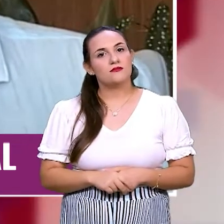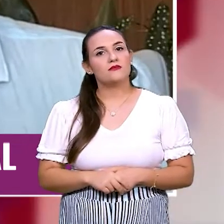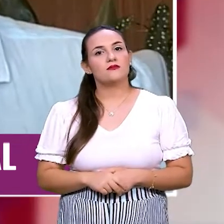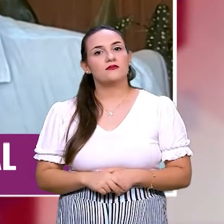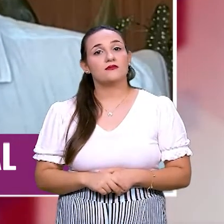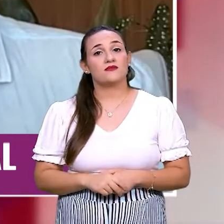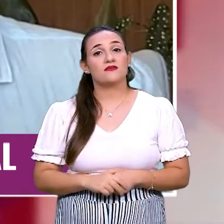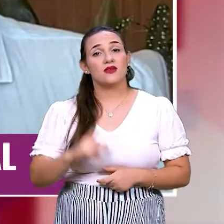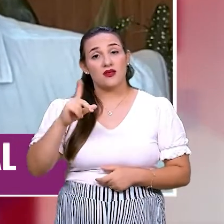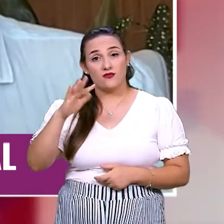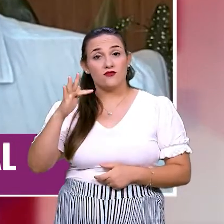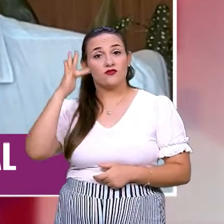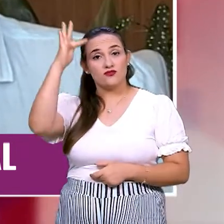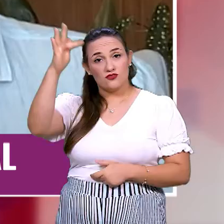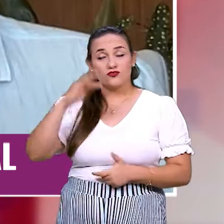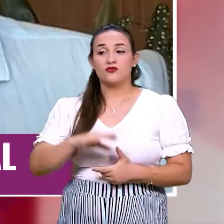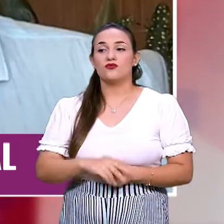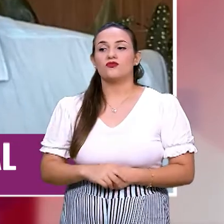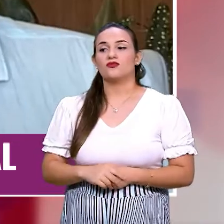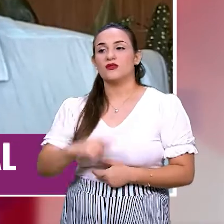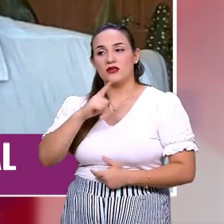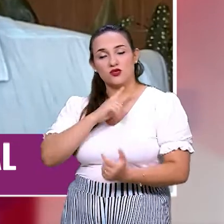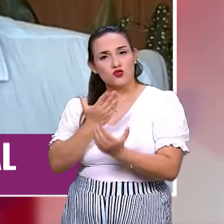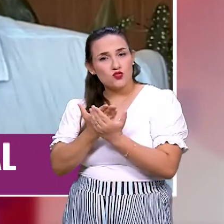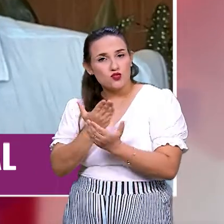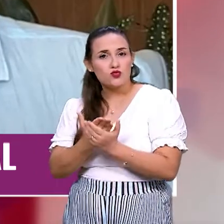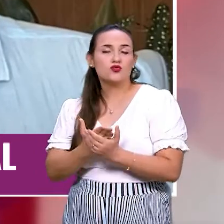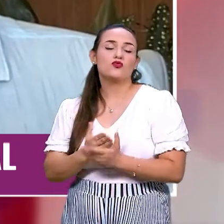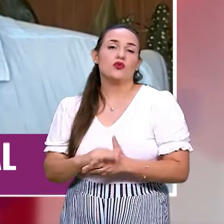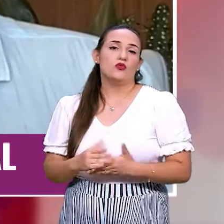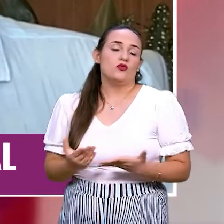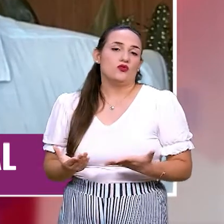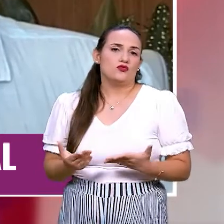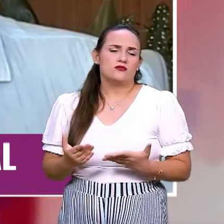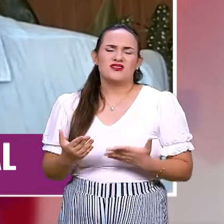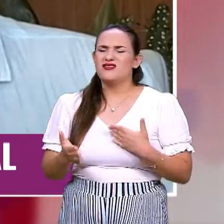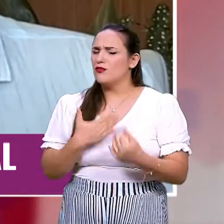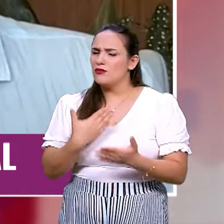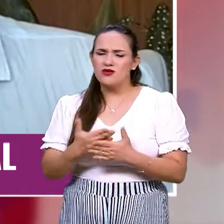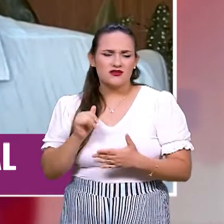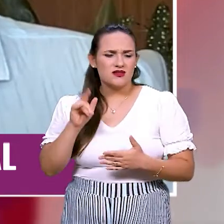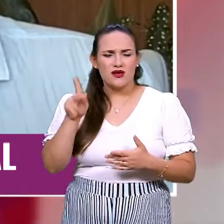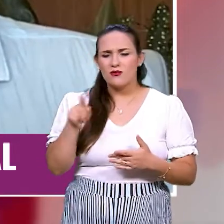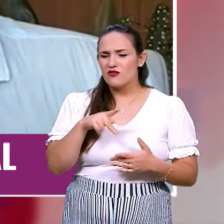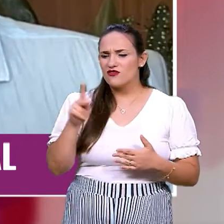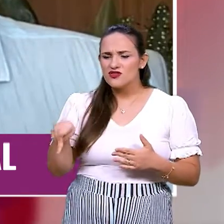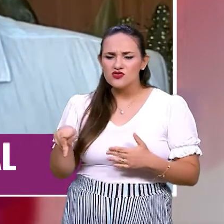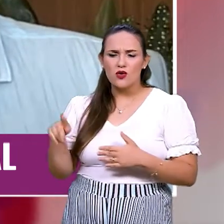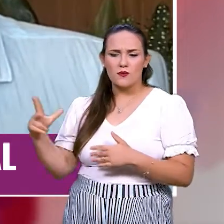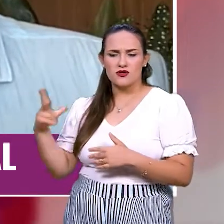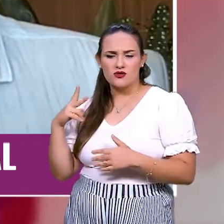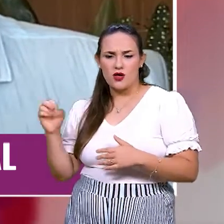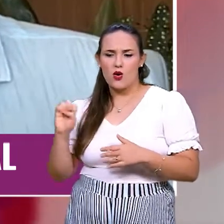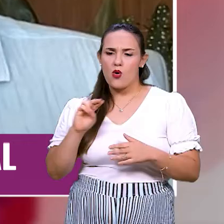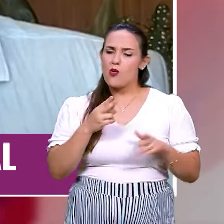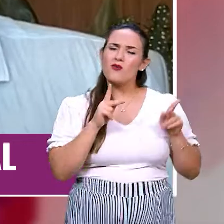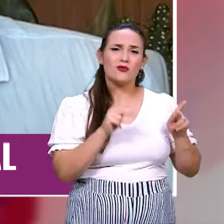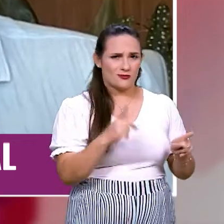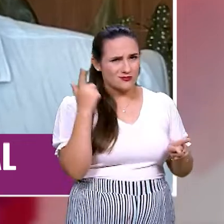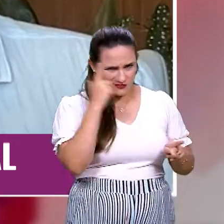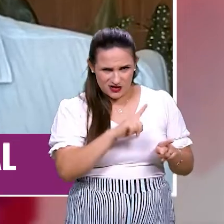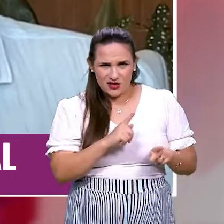exemplo, a gente pode esperar que no futuro, que a partir desse estudo, os professores, independente deles serem de escolas públicas